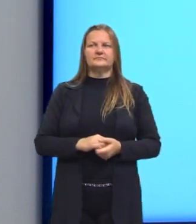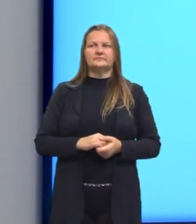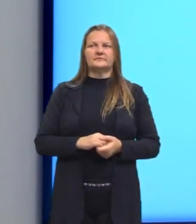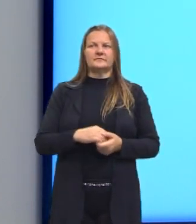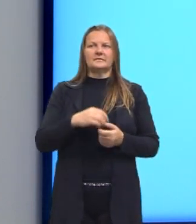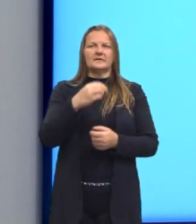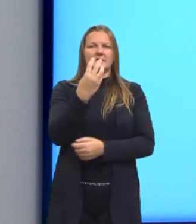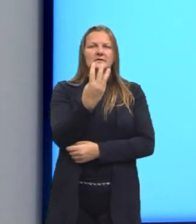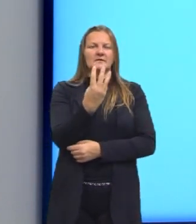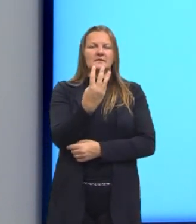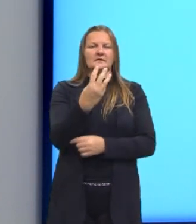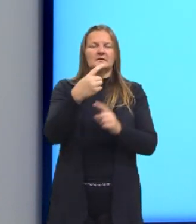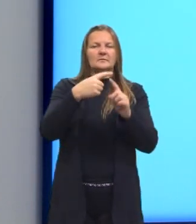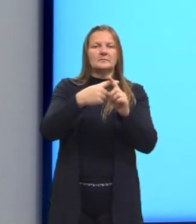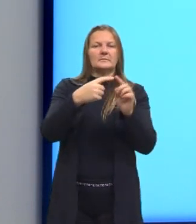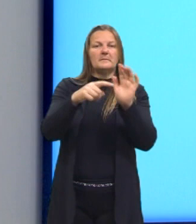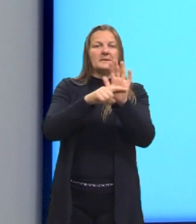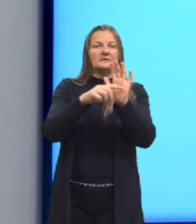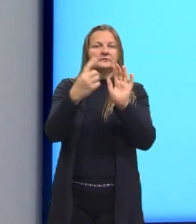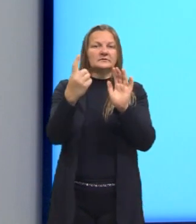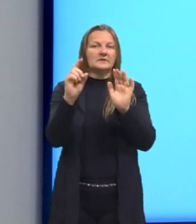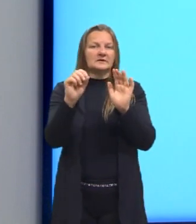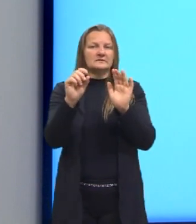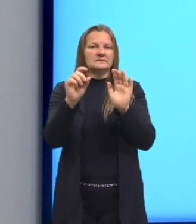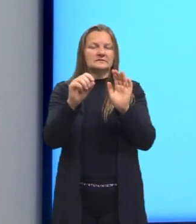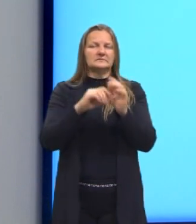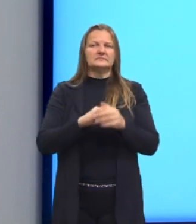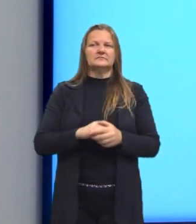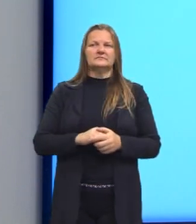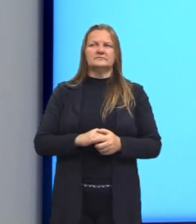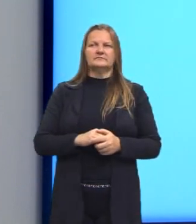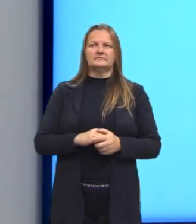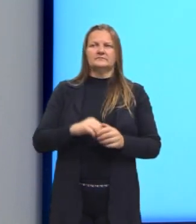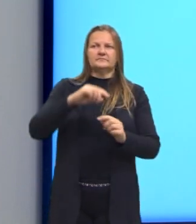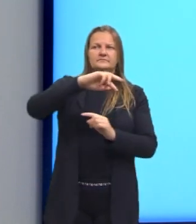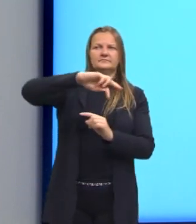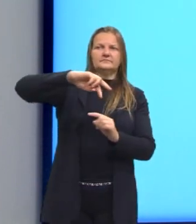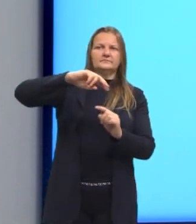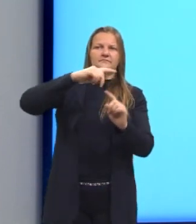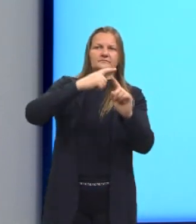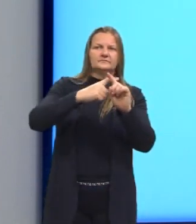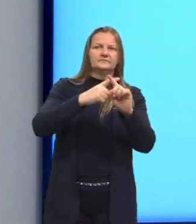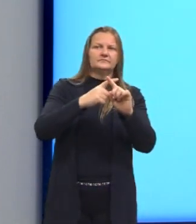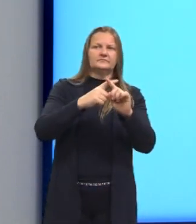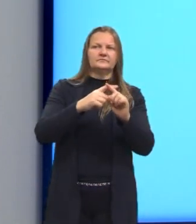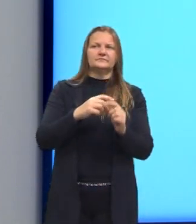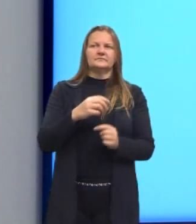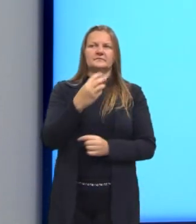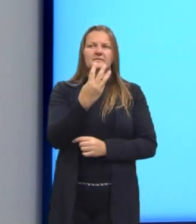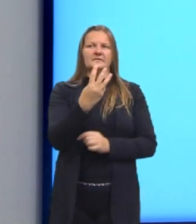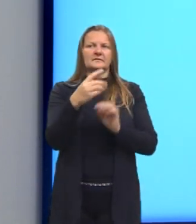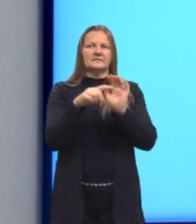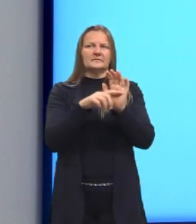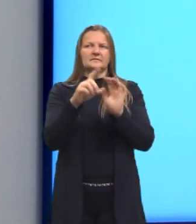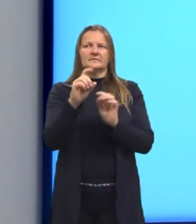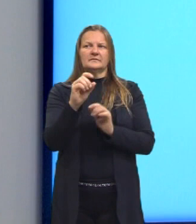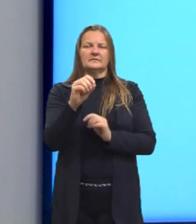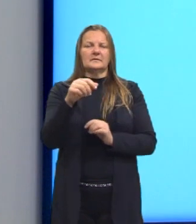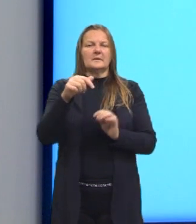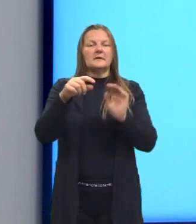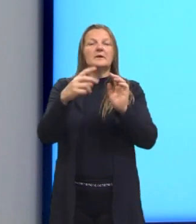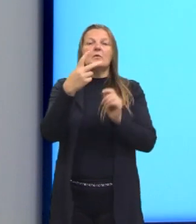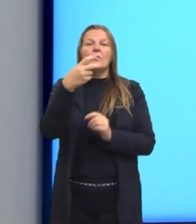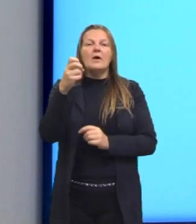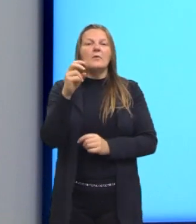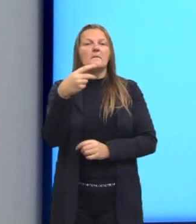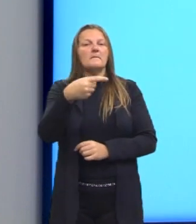teríamos 3 menos 10, né? Fazendo ali a operação de multiplicação. E 3 menos 10 é igual a